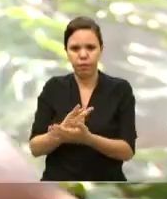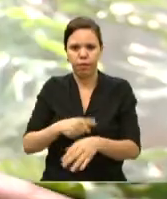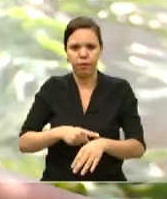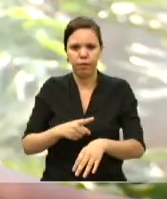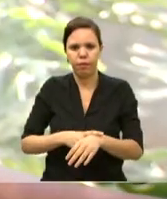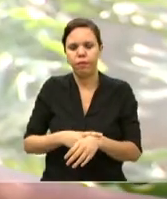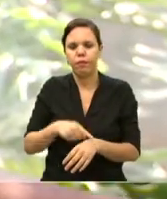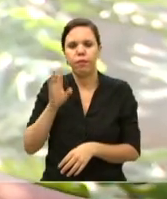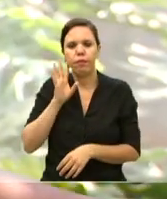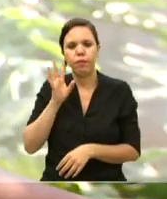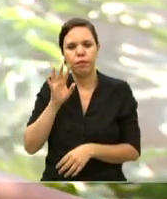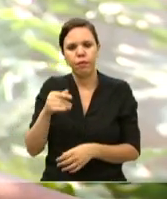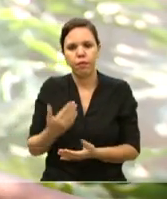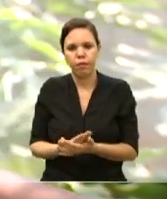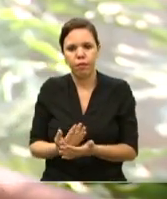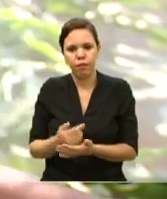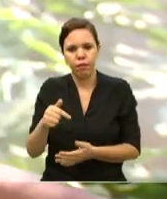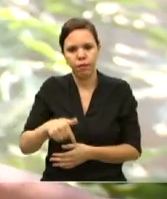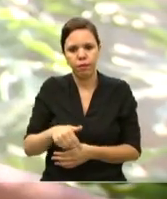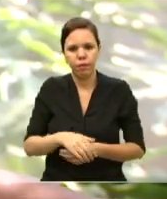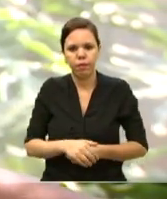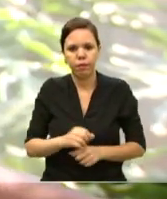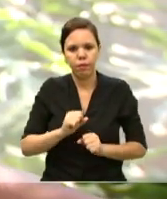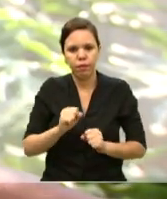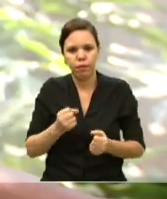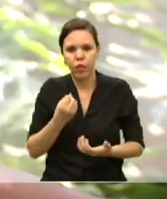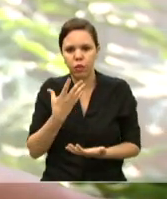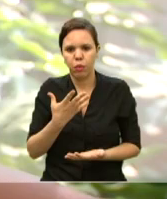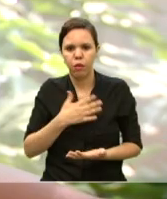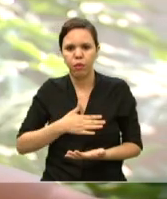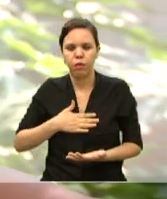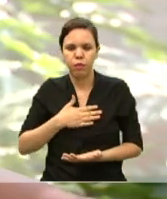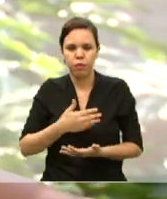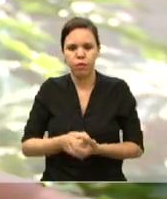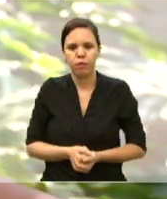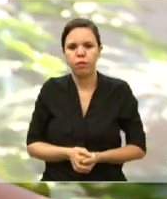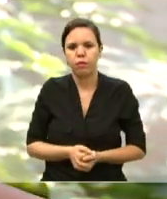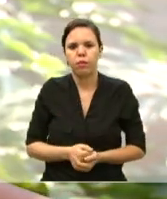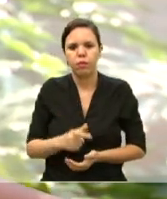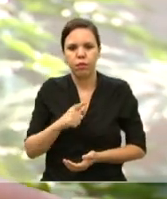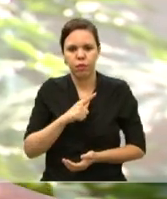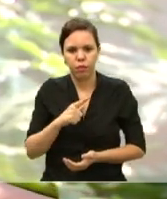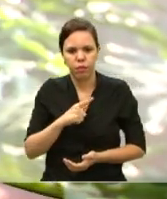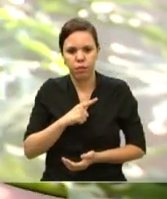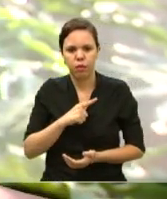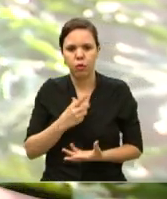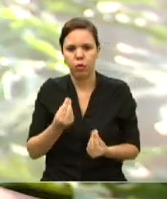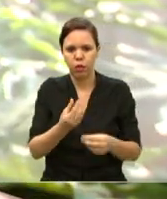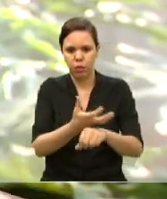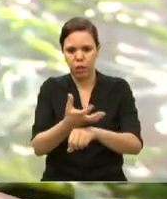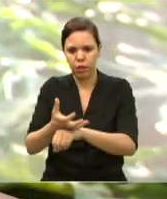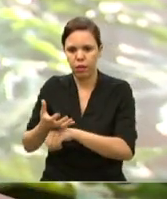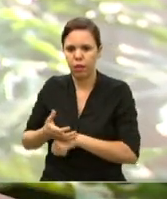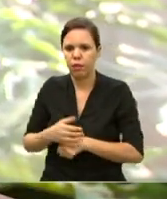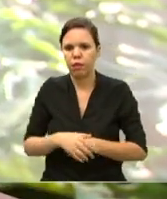tempo. Muito legal estudar aqui, eu adoro estudar aqui, muito bom. Tem muita matéria,